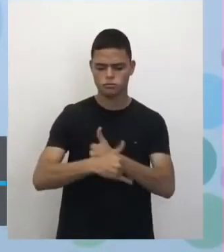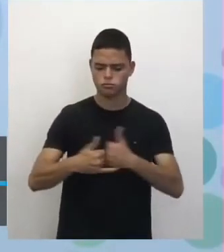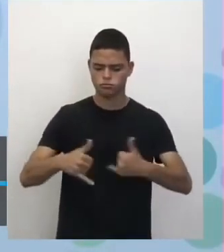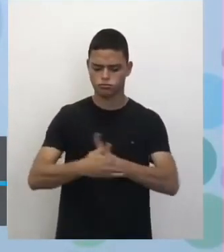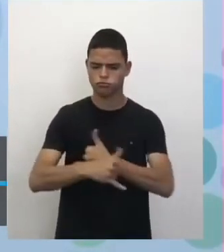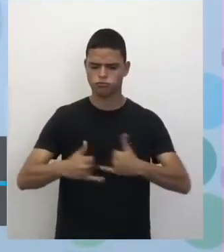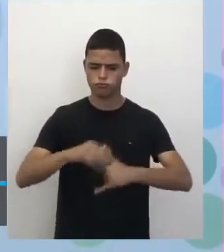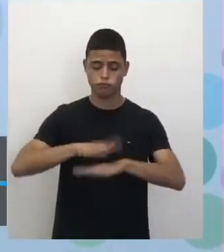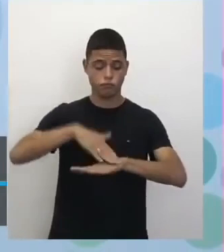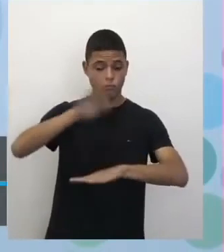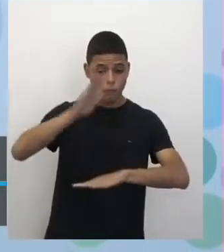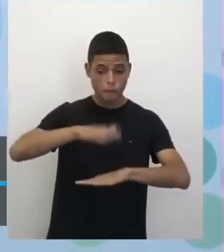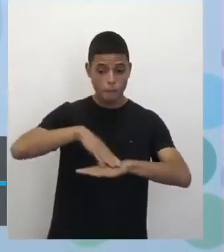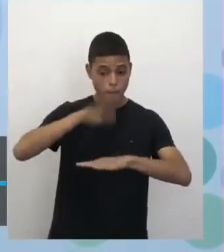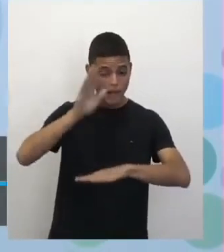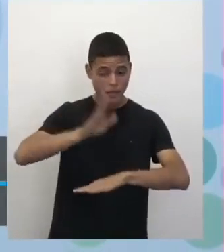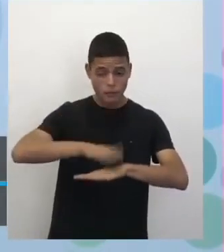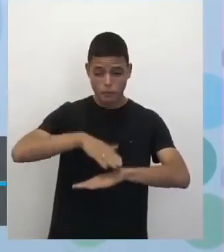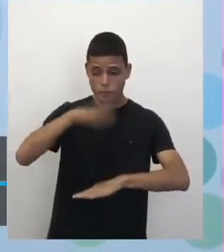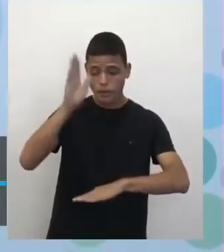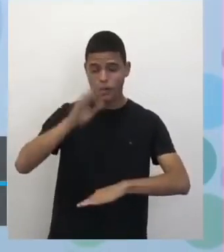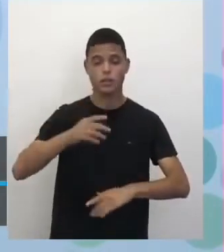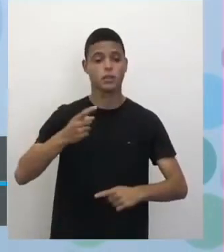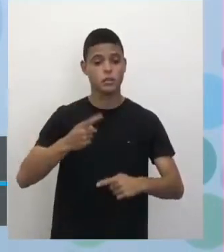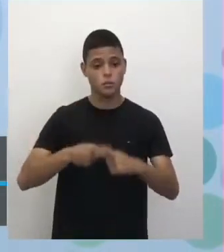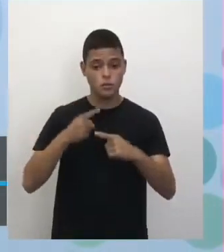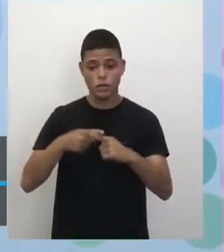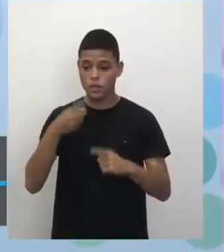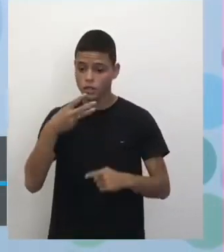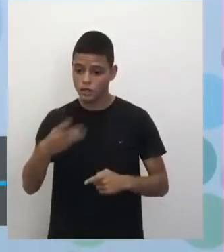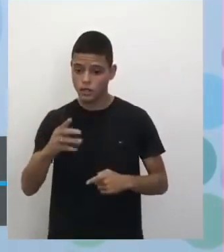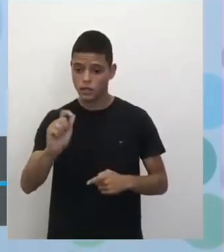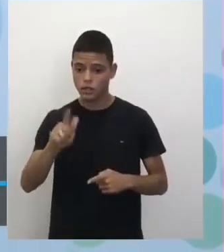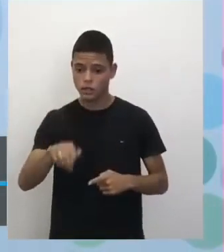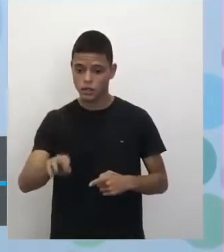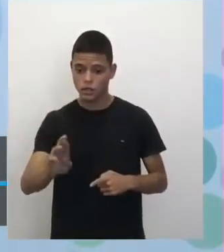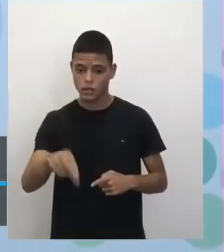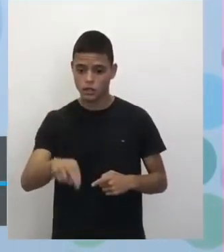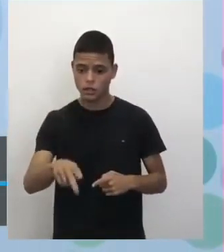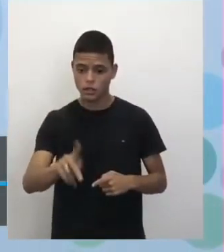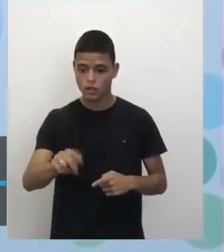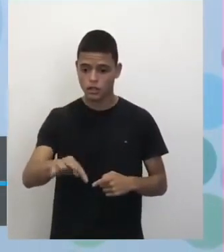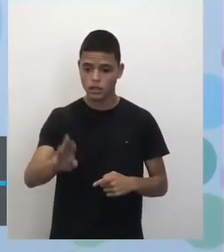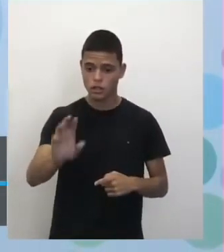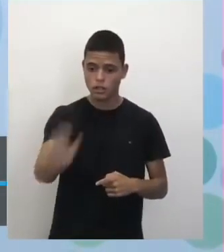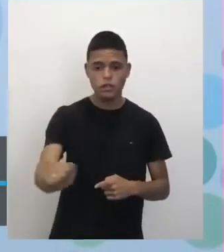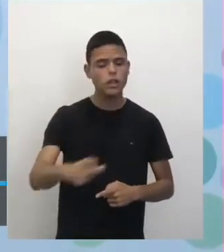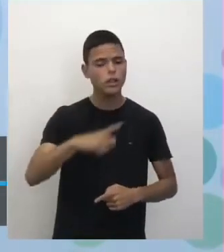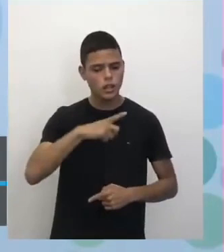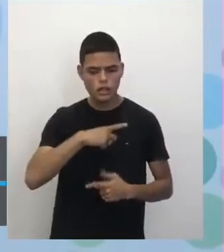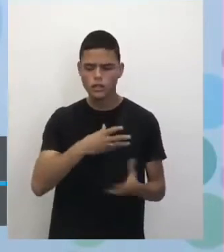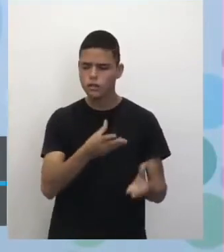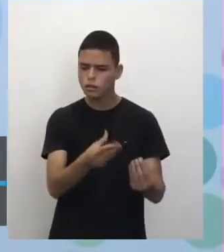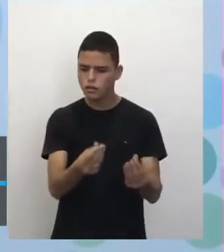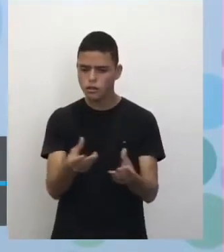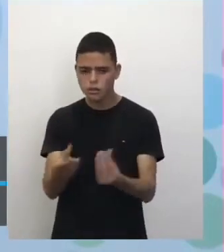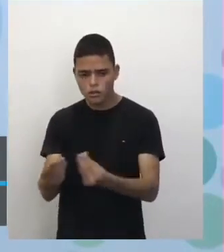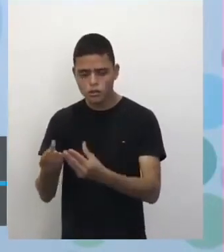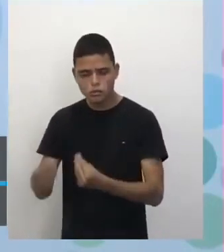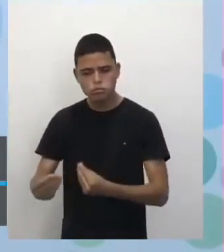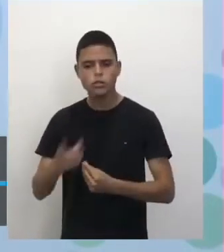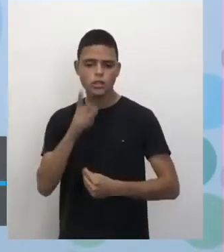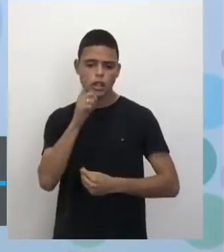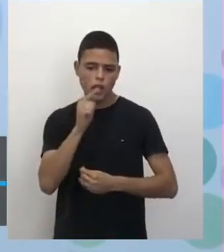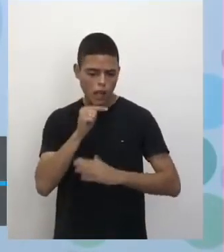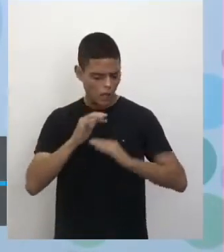energia, porque é o que foi falado lá. O problema de Três Gargantas é o volume de água que ele tem. Então ele tem um potencial hidrelétrico, né, uma